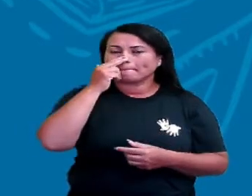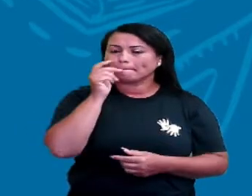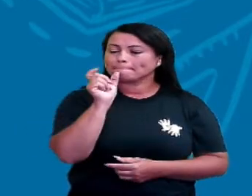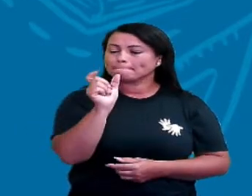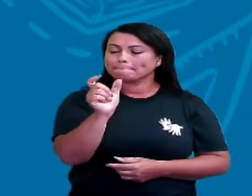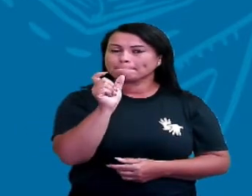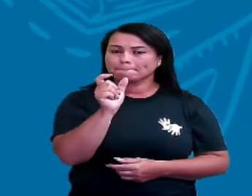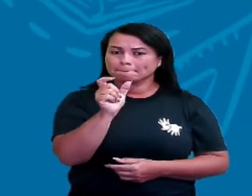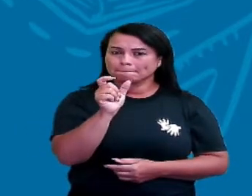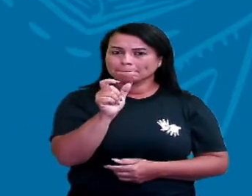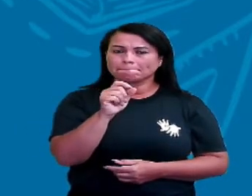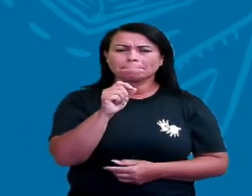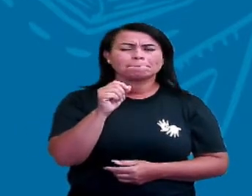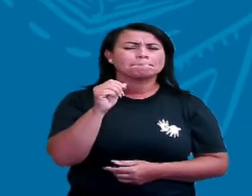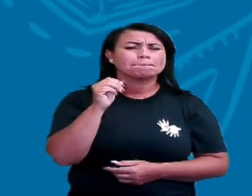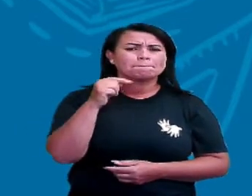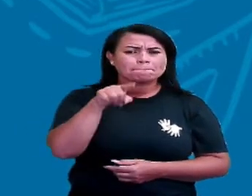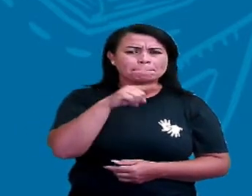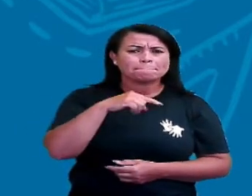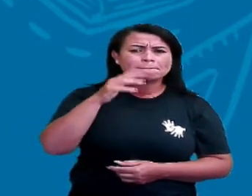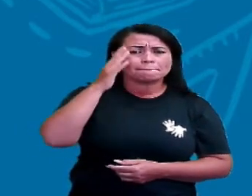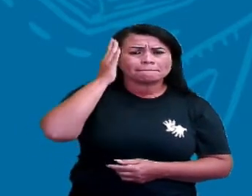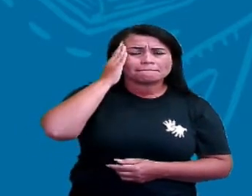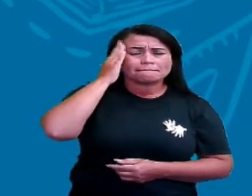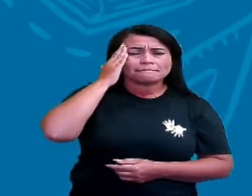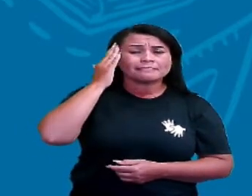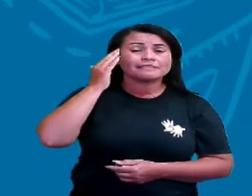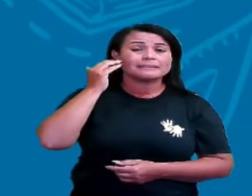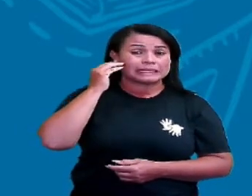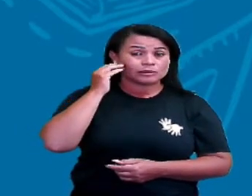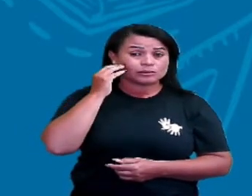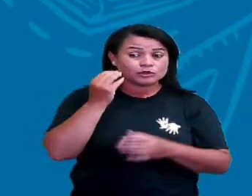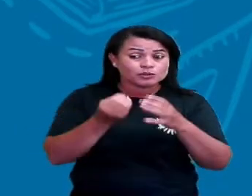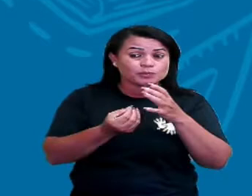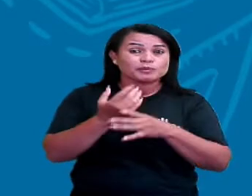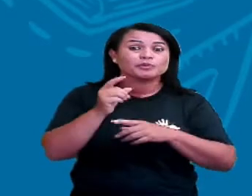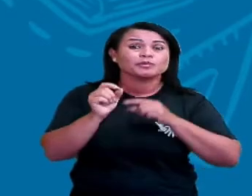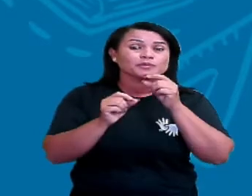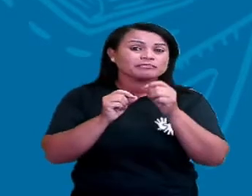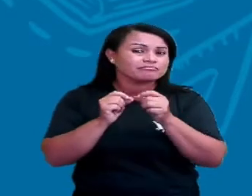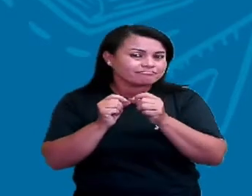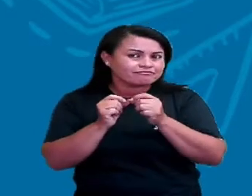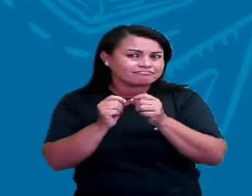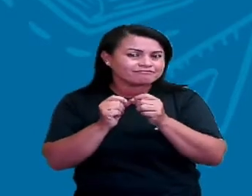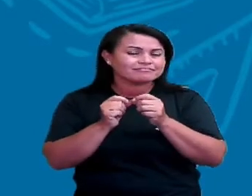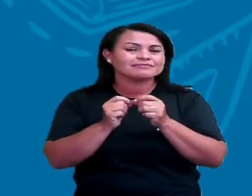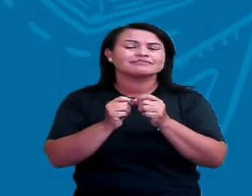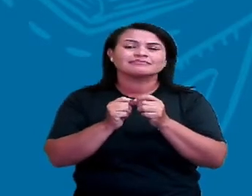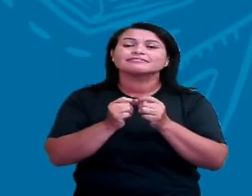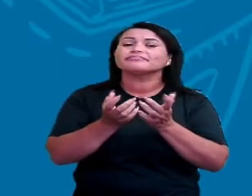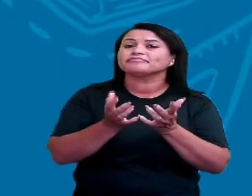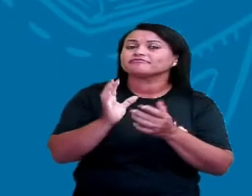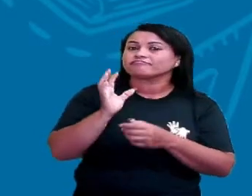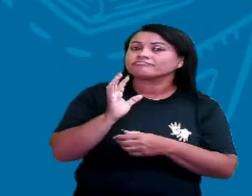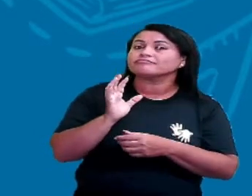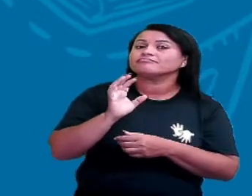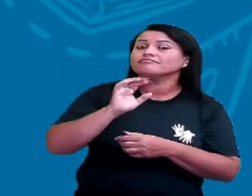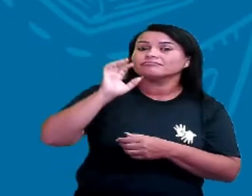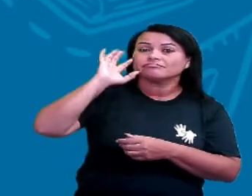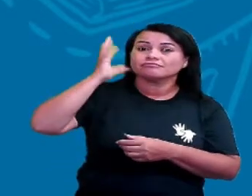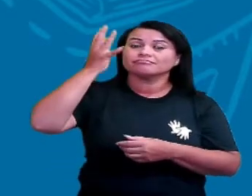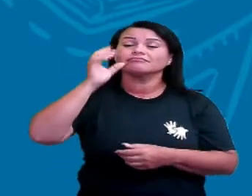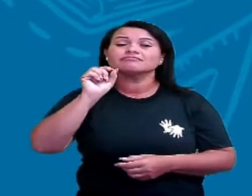gente descobriu o quê? A gente descobriu que as vogais são importantes para que a gente possa formar